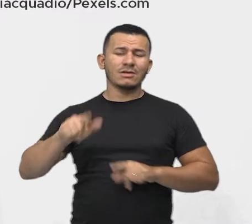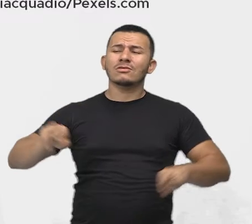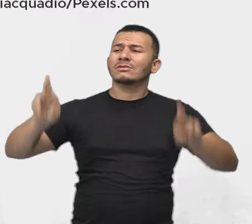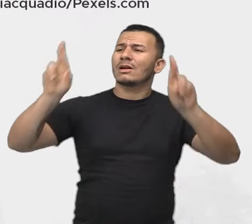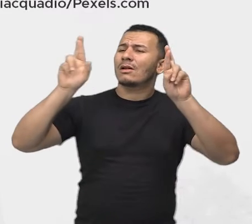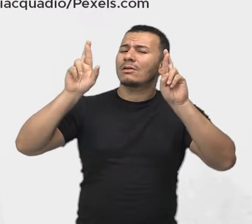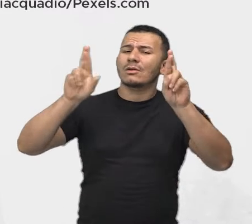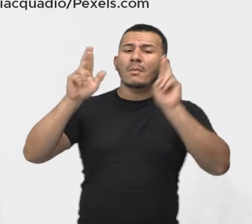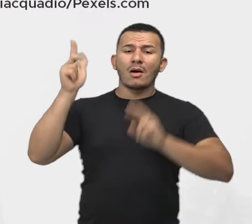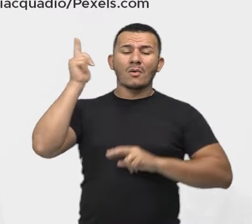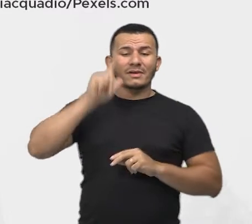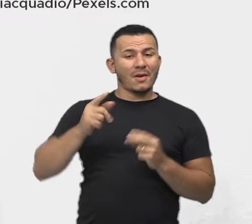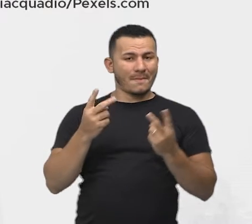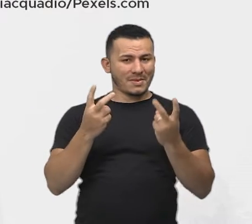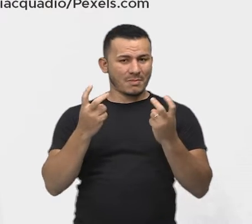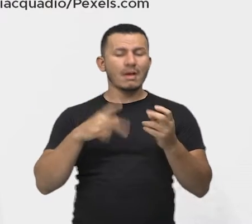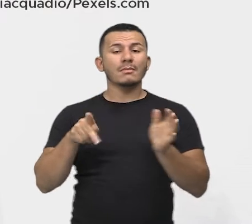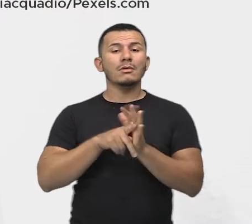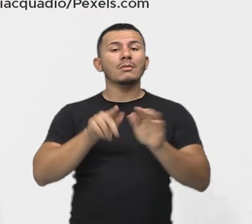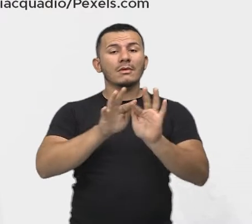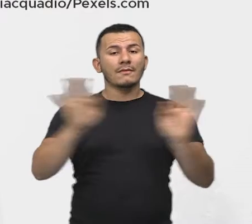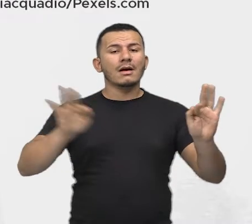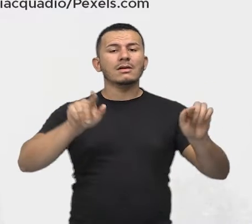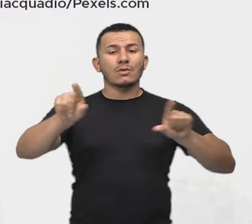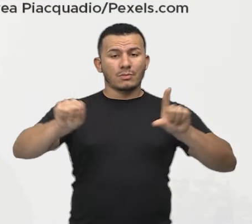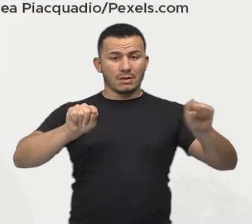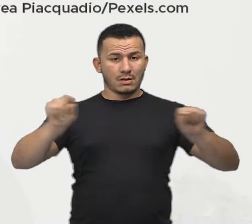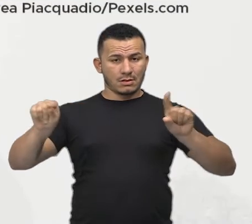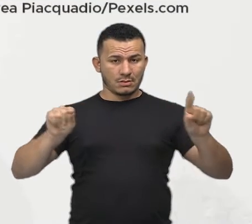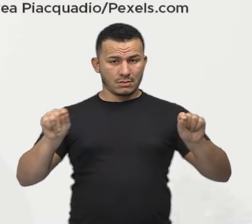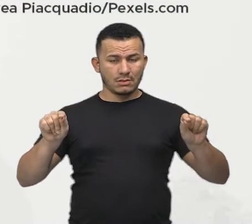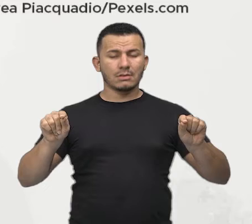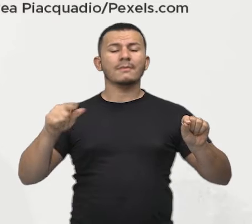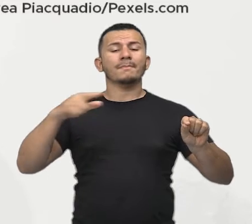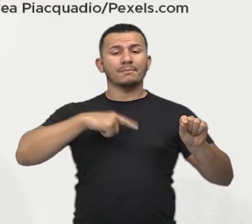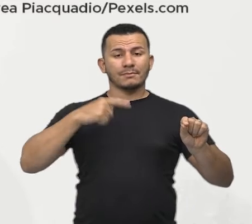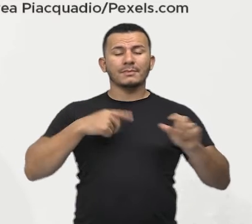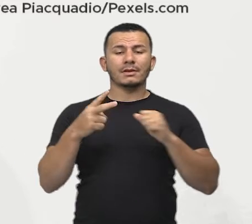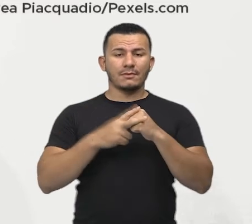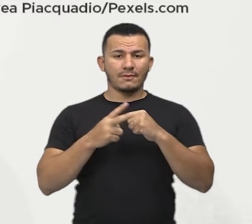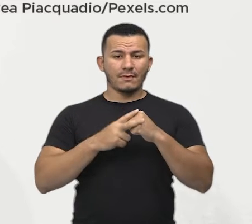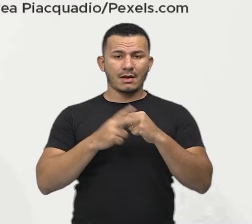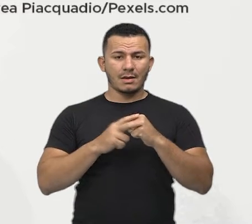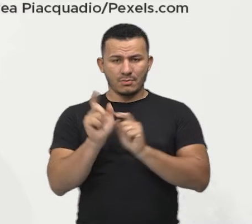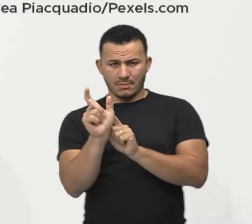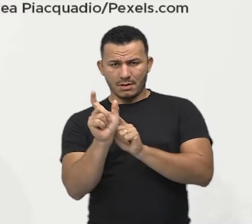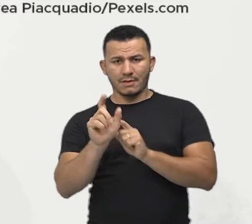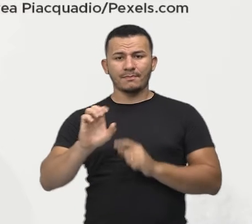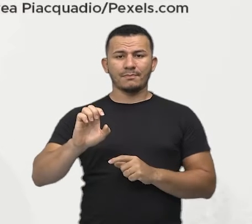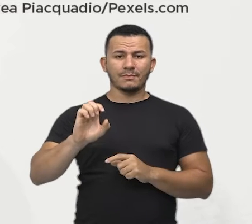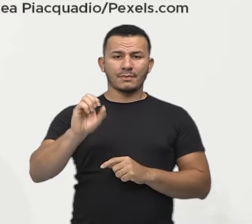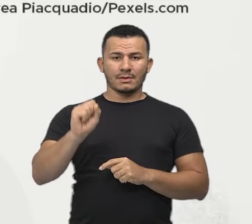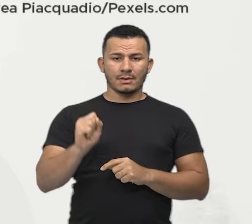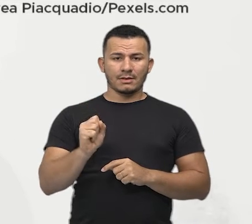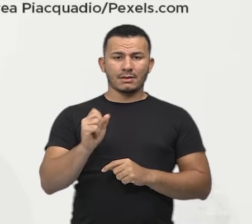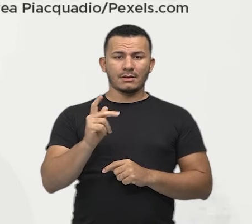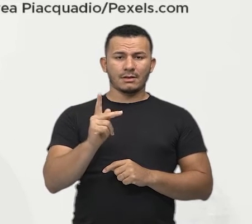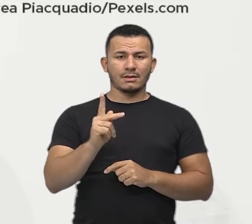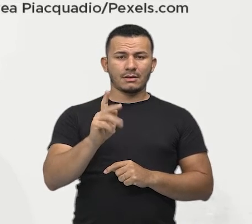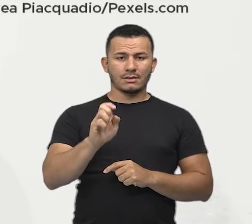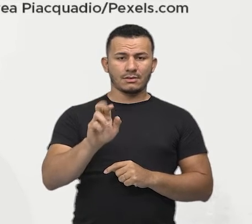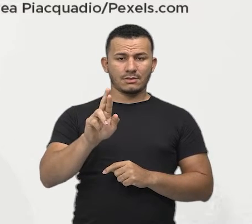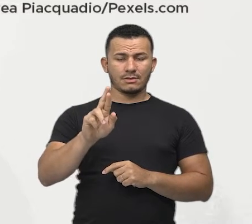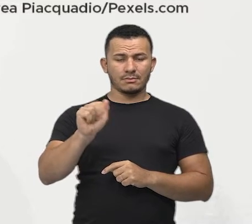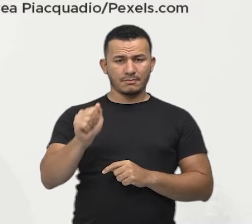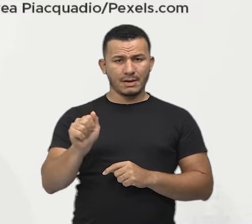que aqui é uma frase optativa, certo? E observem que eu tenho o verbo esperar, com essa